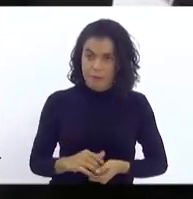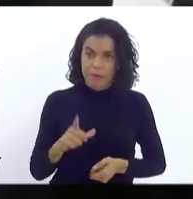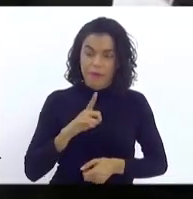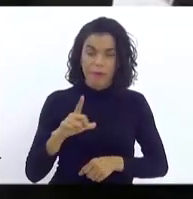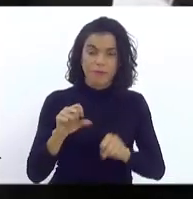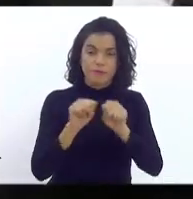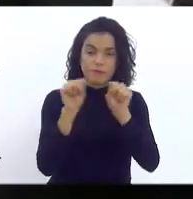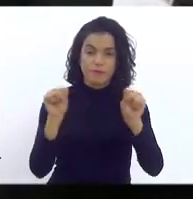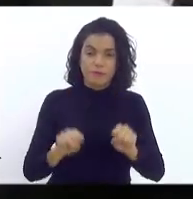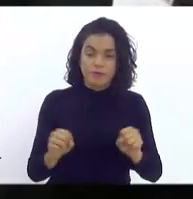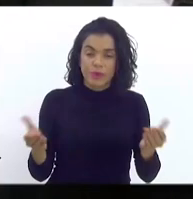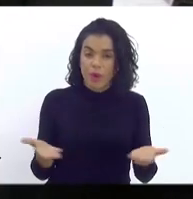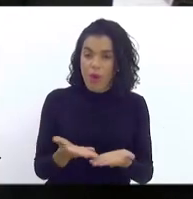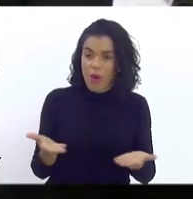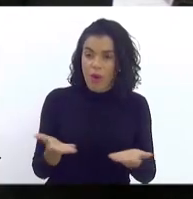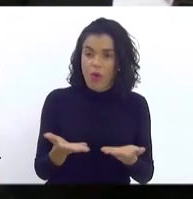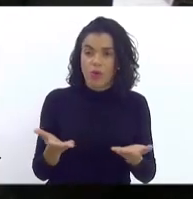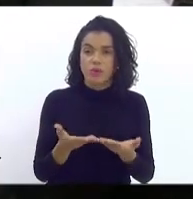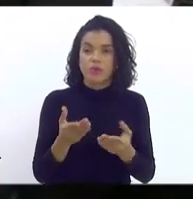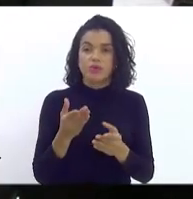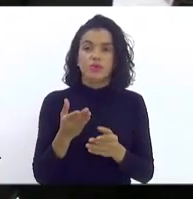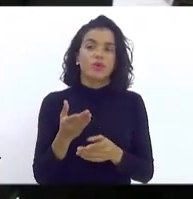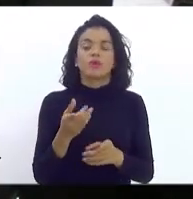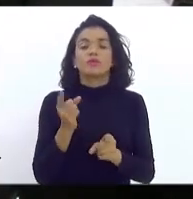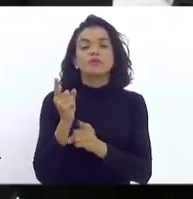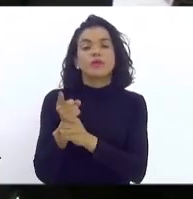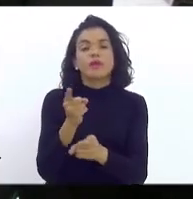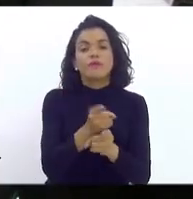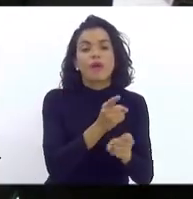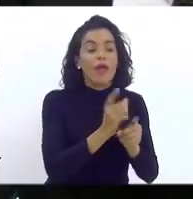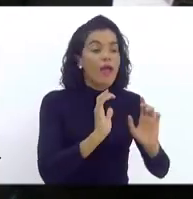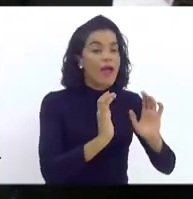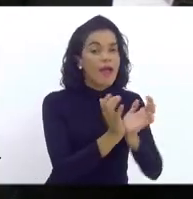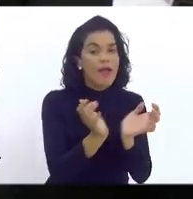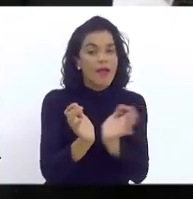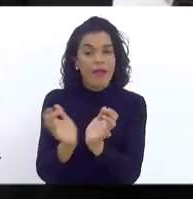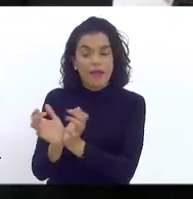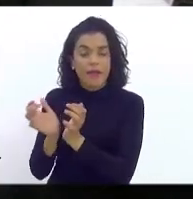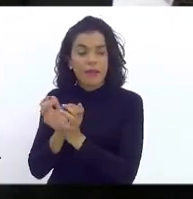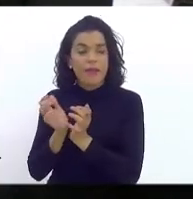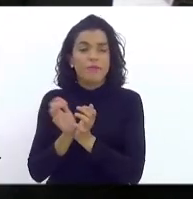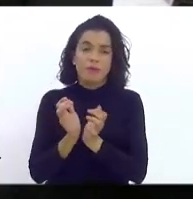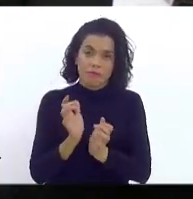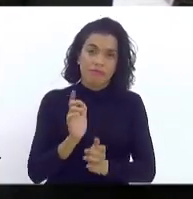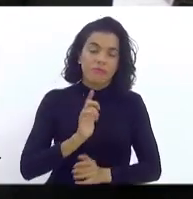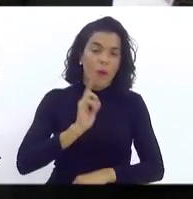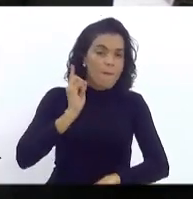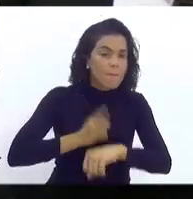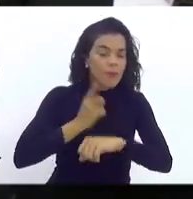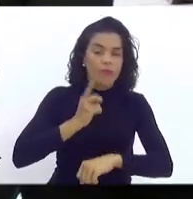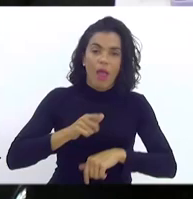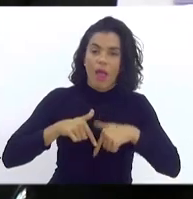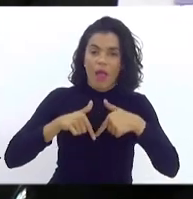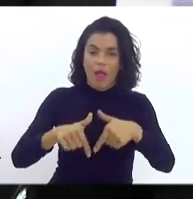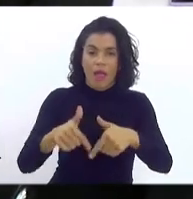sistema hoje móvel identificado onde estão todas as equipes. Isso permite que a gente tenha um pronto atendimento